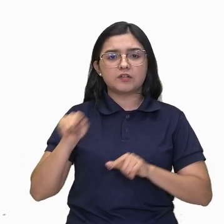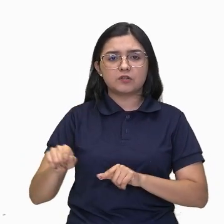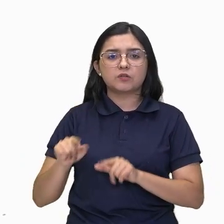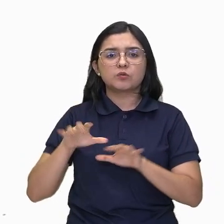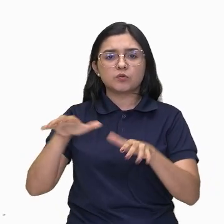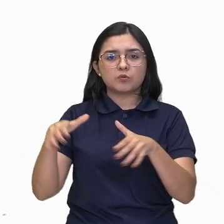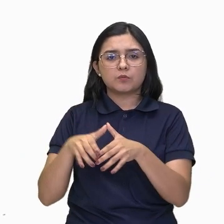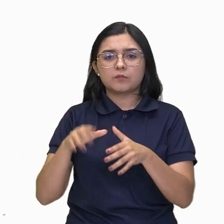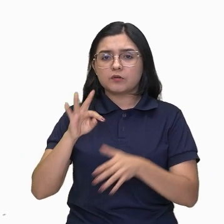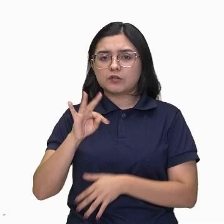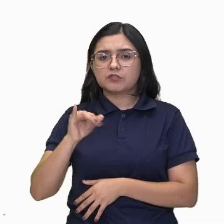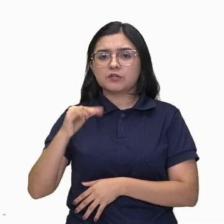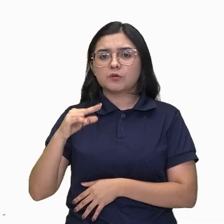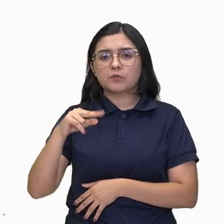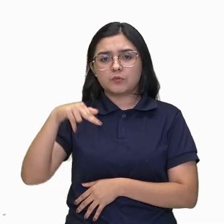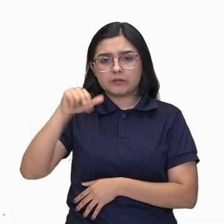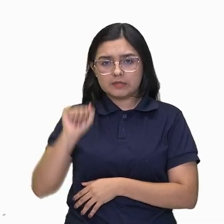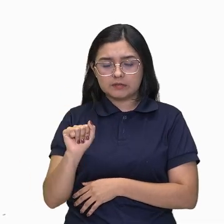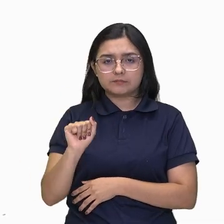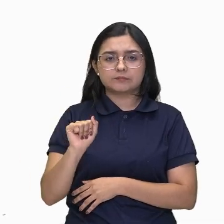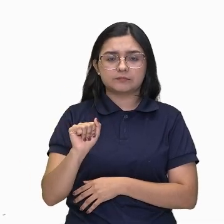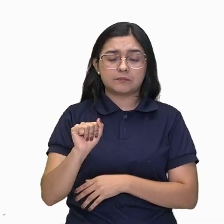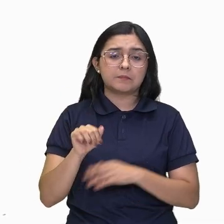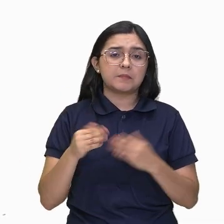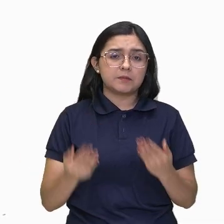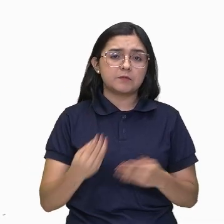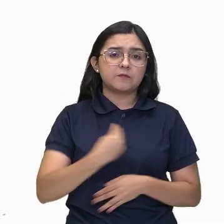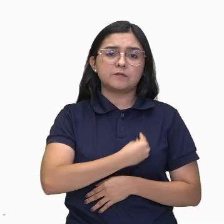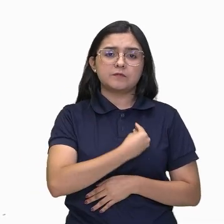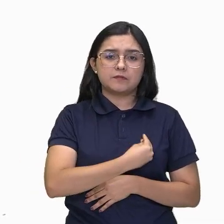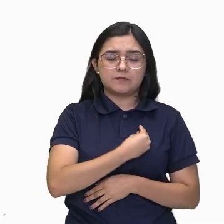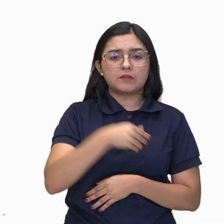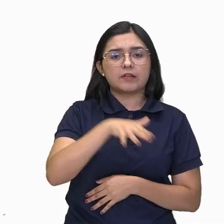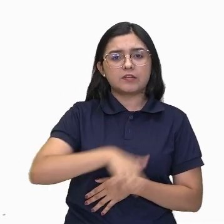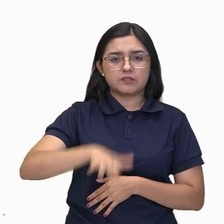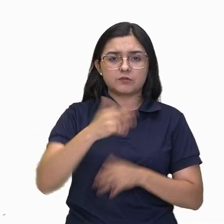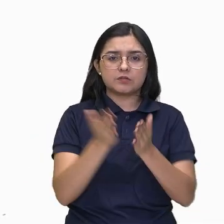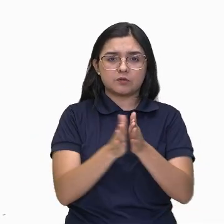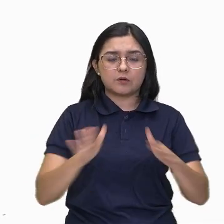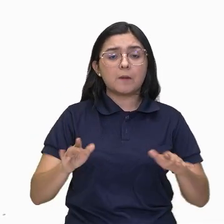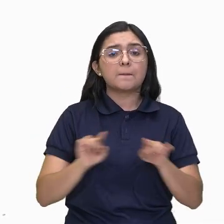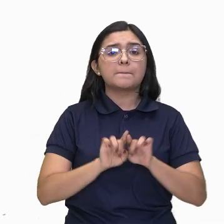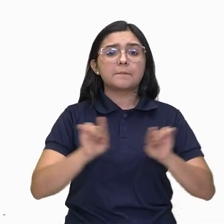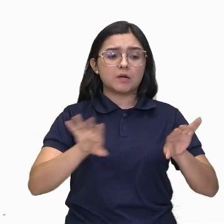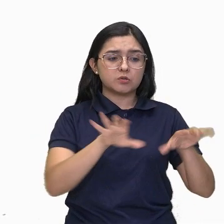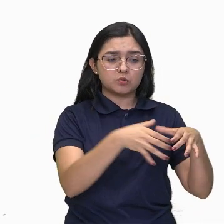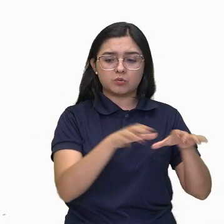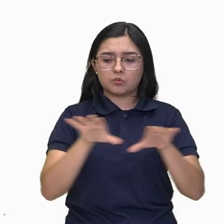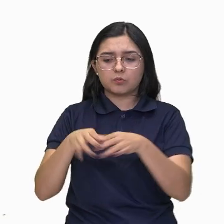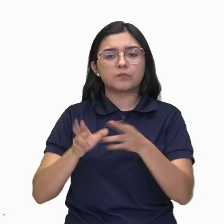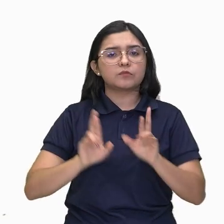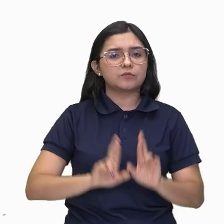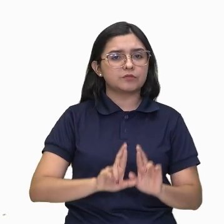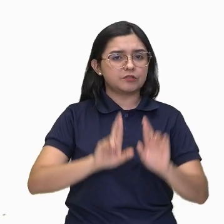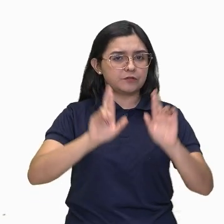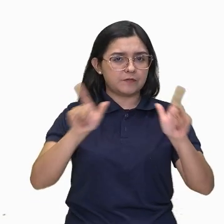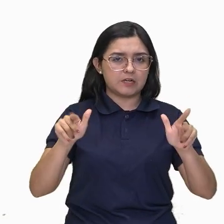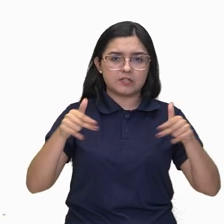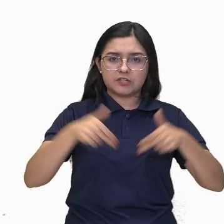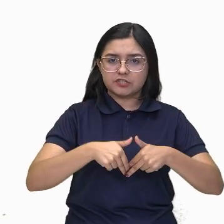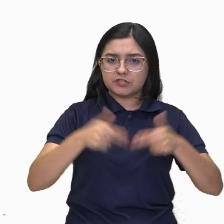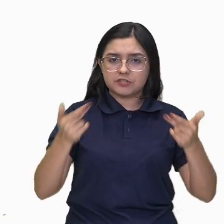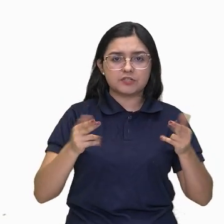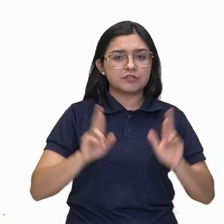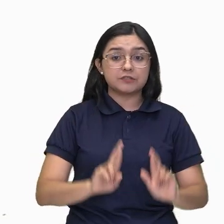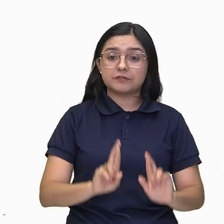Né? Mesmo vivendo ali na região de São Gabriel, são grupos diferentes, etnicamente diferentes, né,